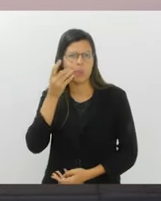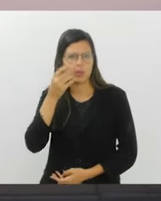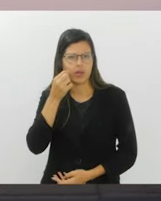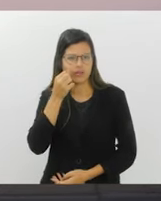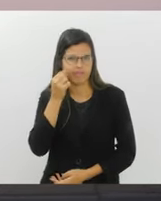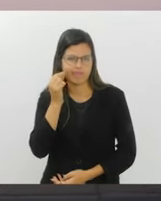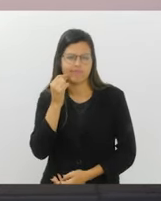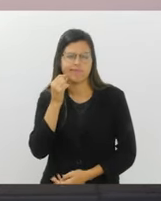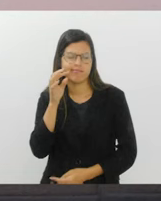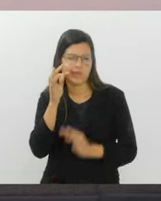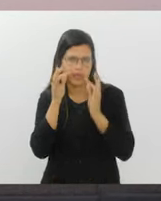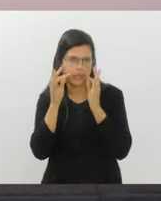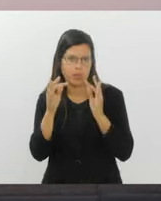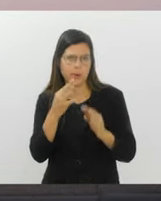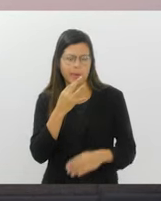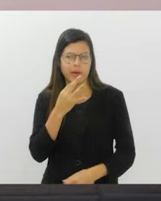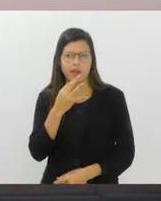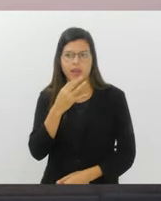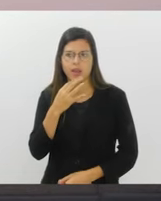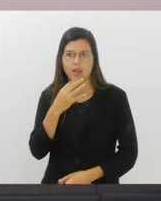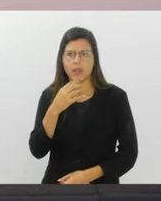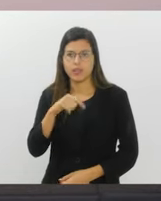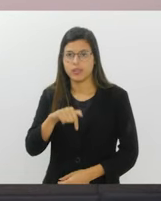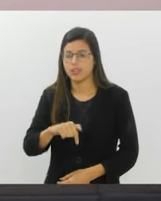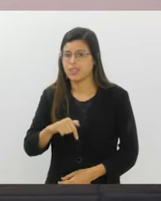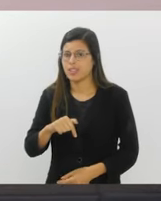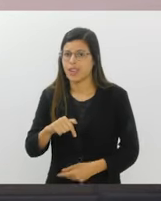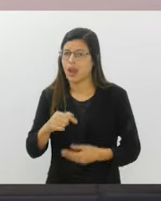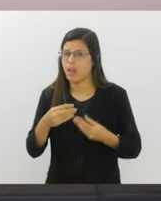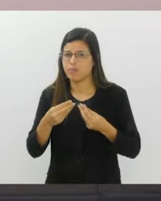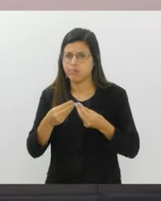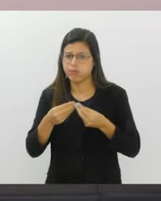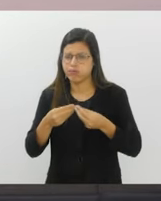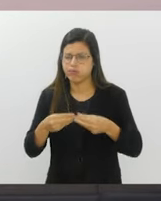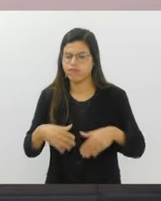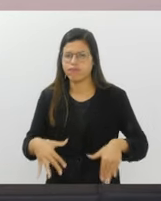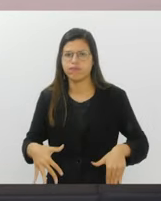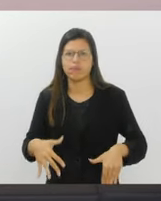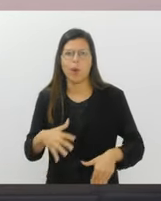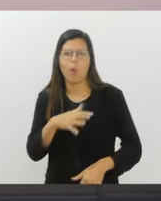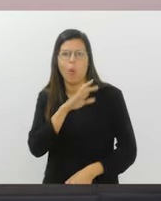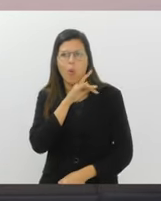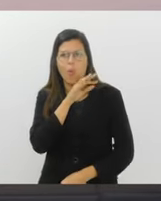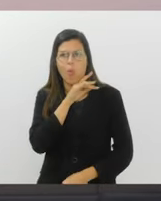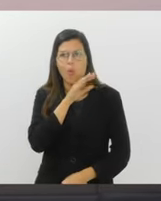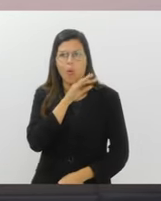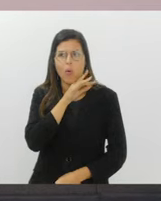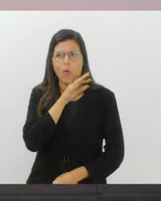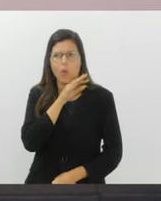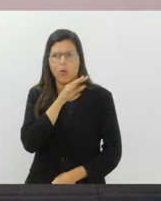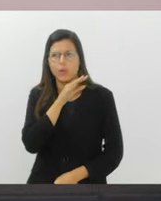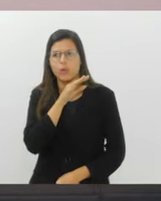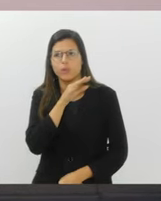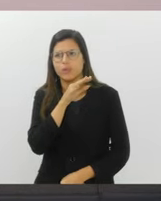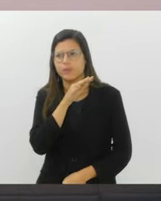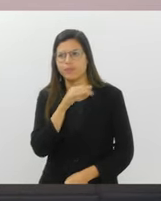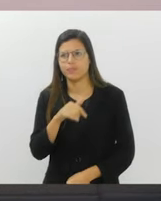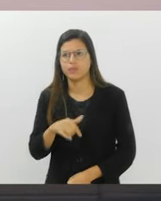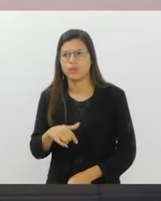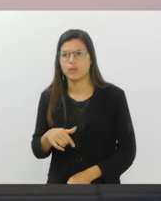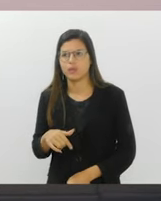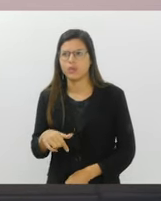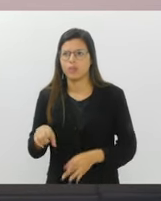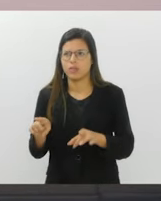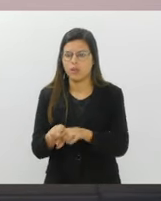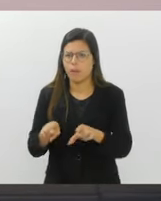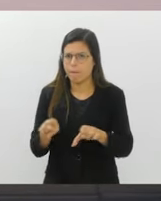Ficamos que o estado dos trilhos era deplorável, os dormentes idem, o